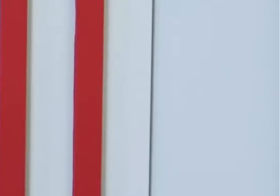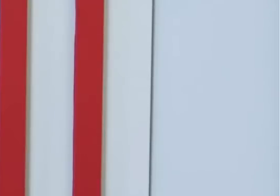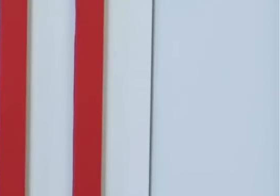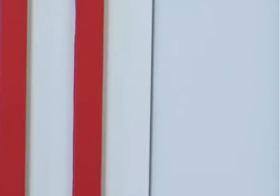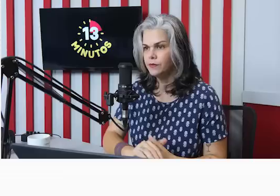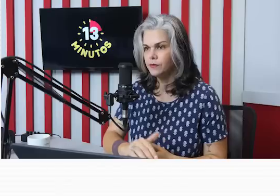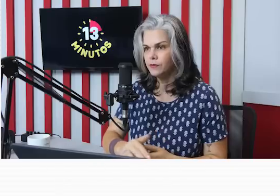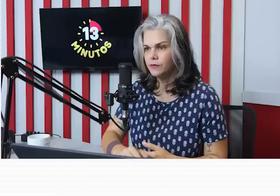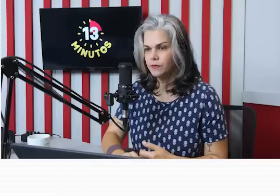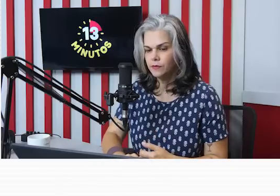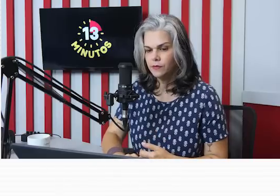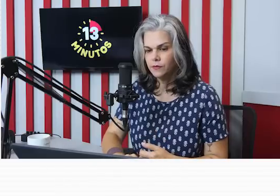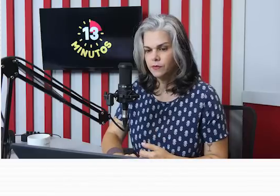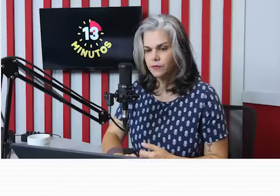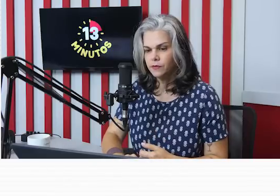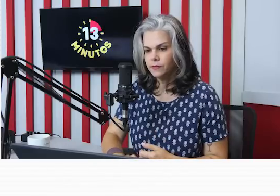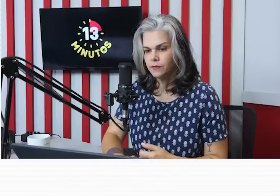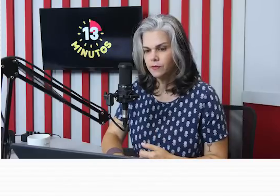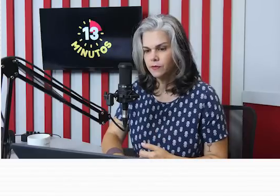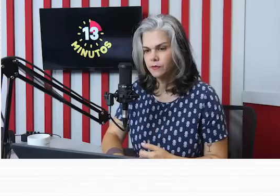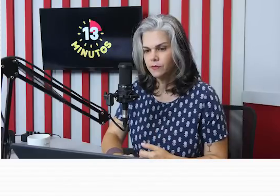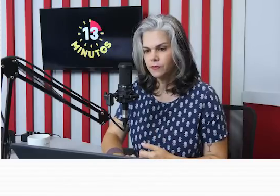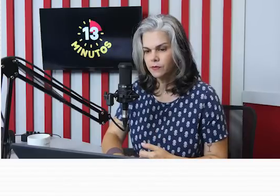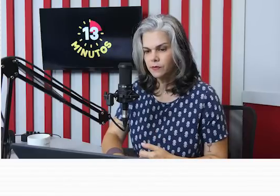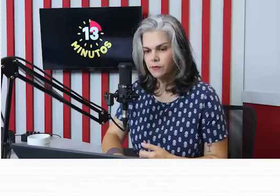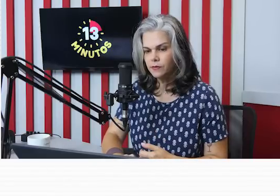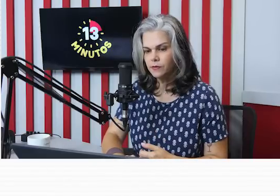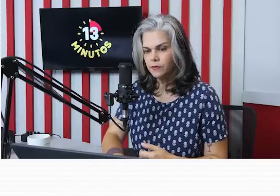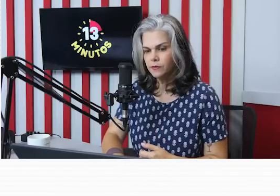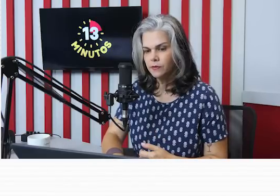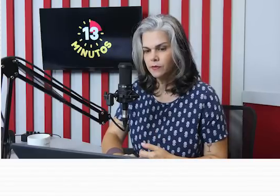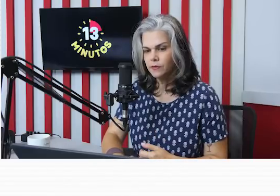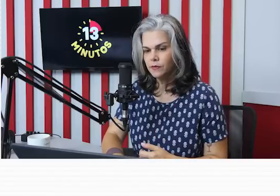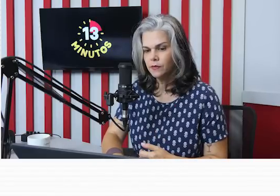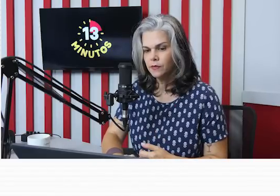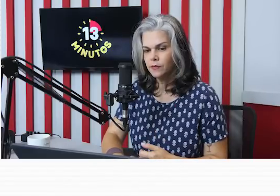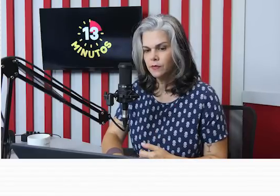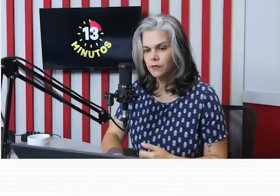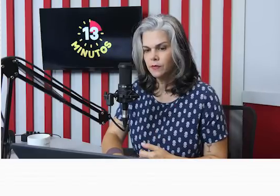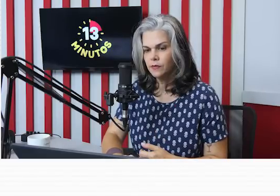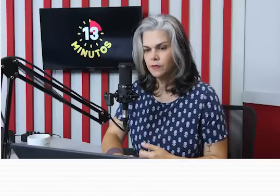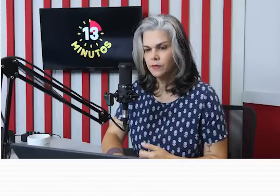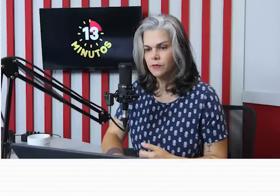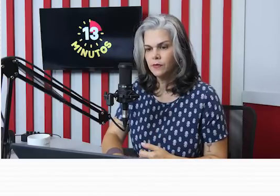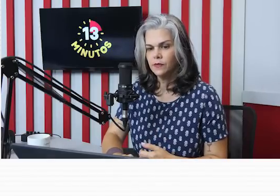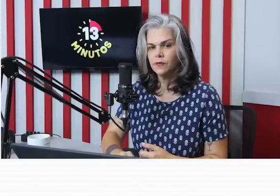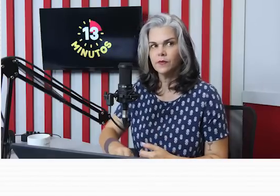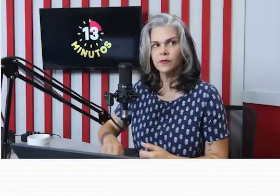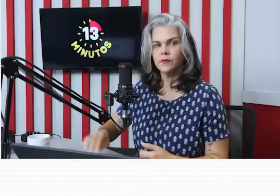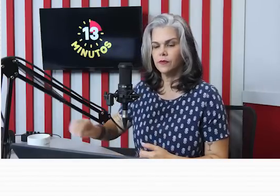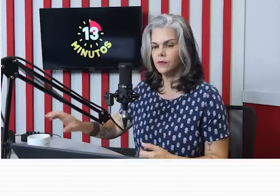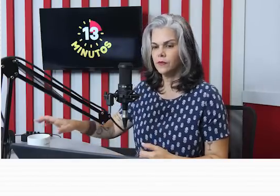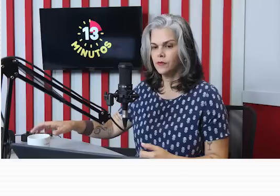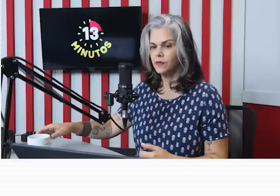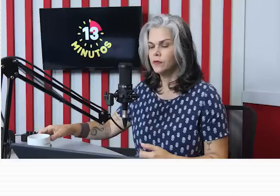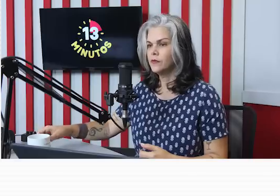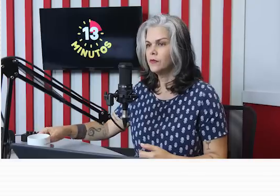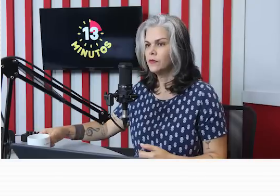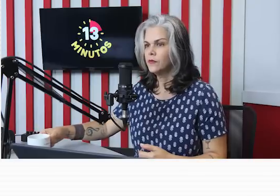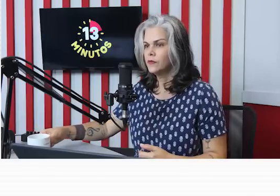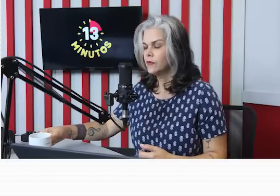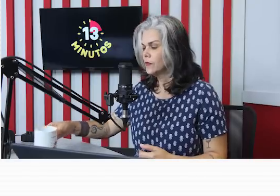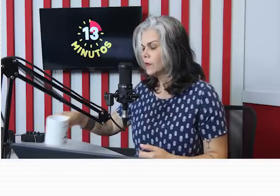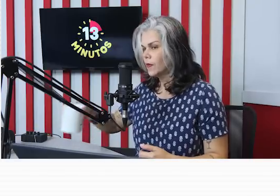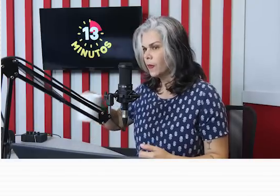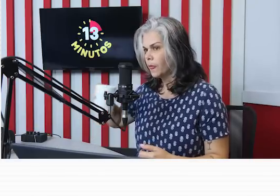da Rádio PT. É sabido que muitos dos vândalos que provocaram a desordem em Brasília estão concentrados nos quartéis